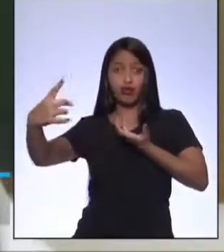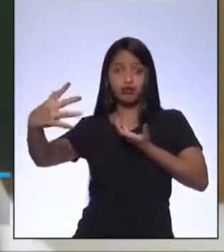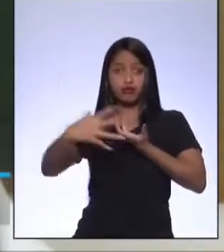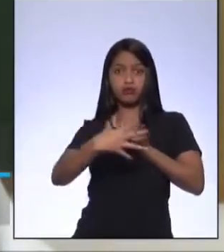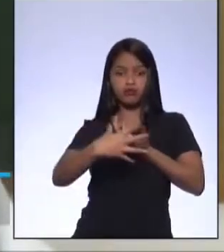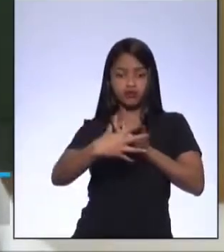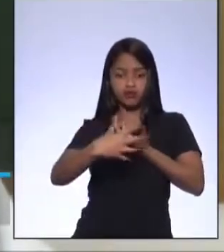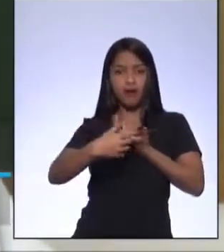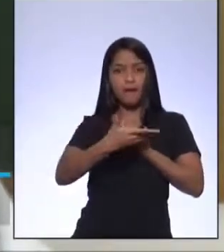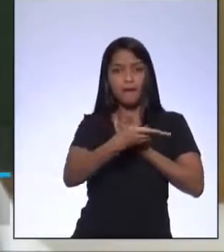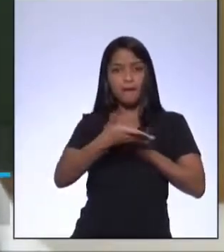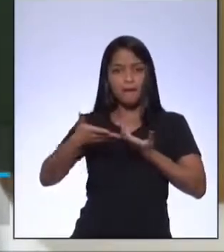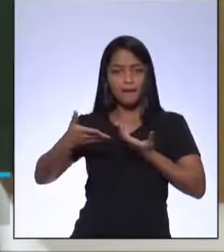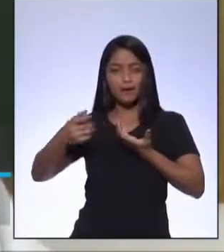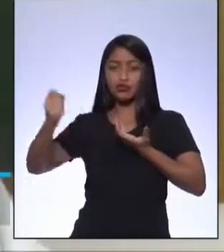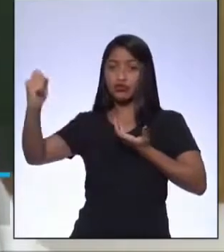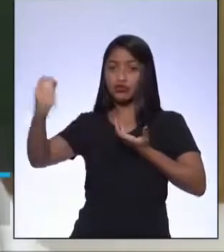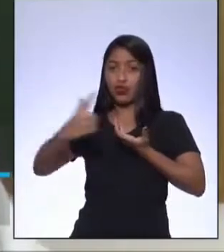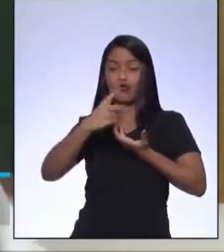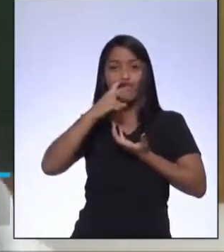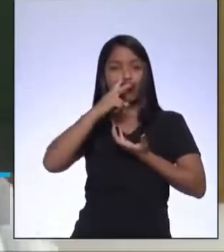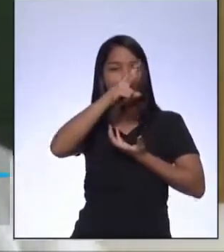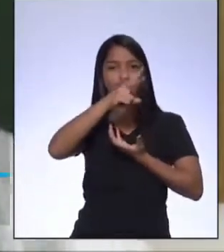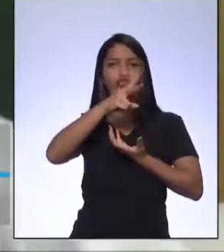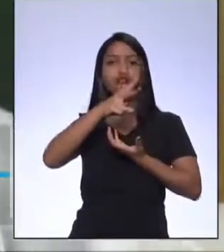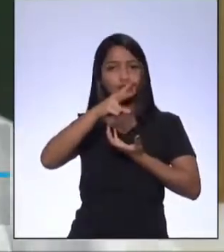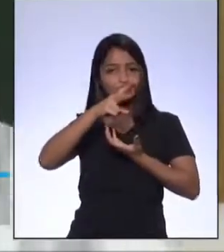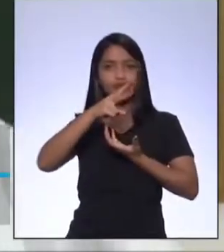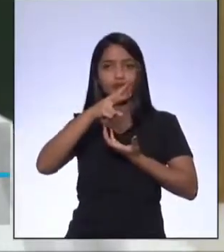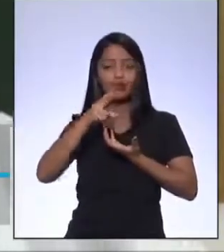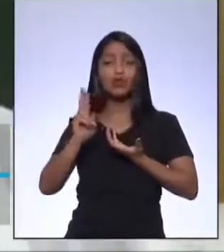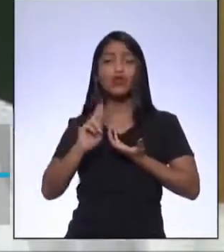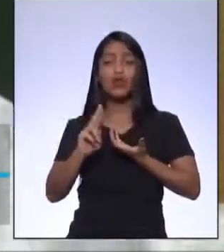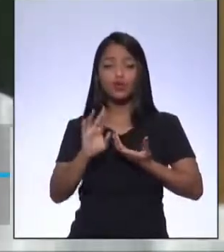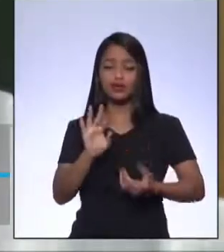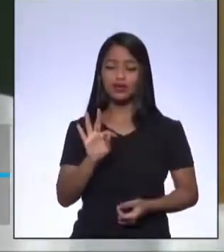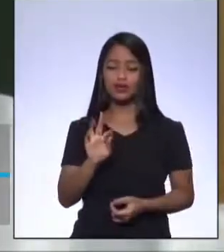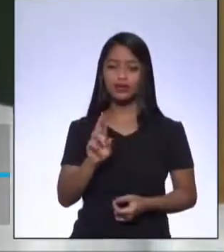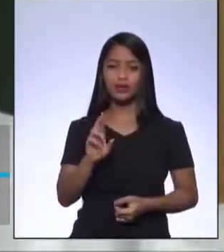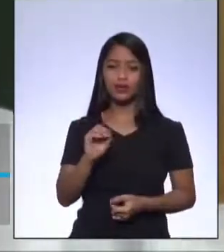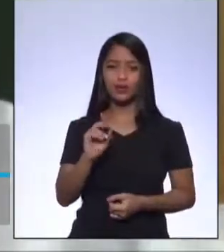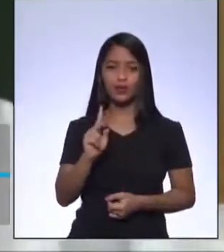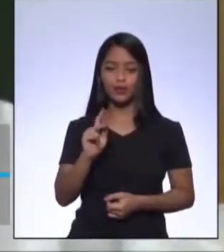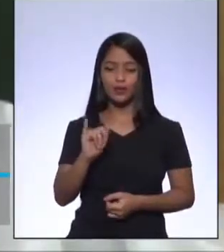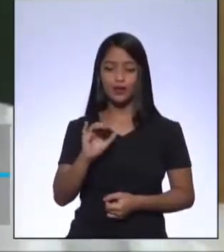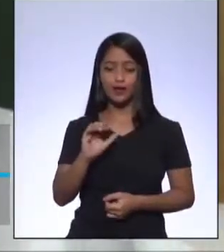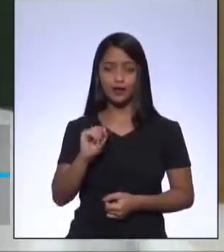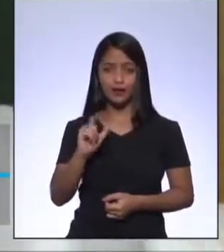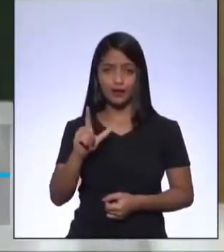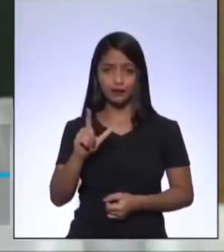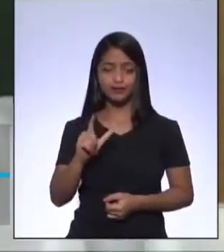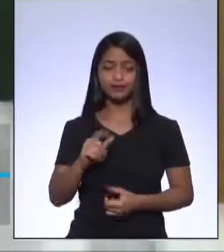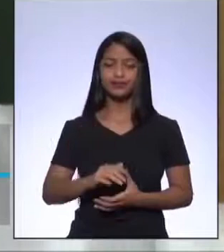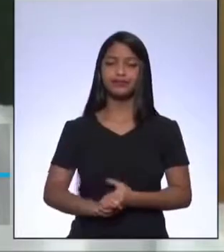região tropical que a gente fala, tá bom? No meu mapinha...